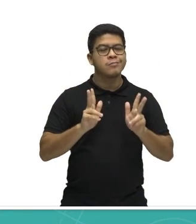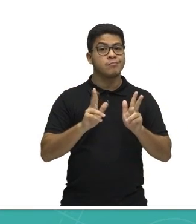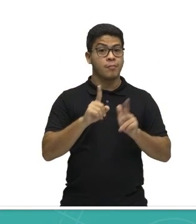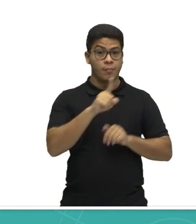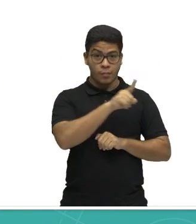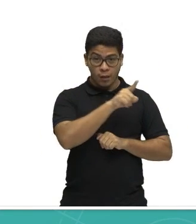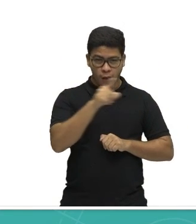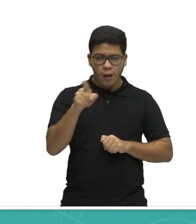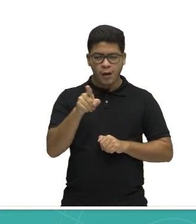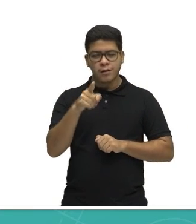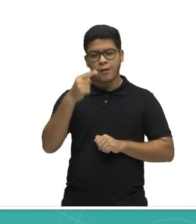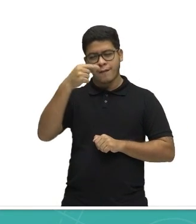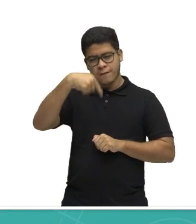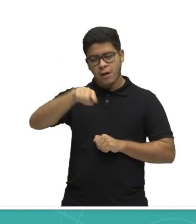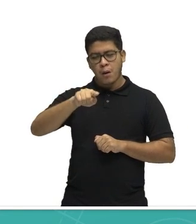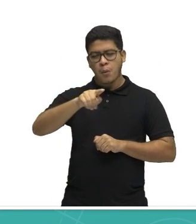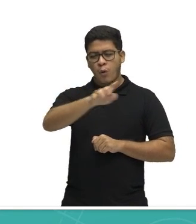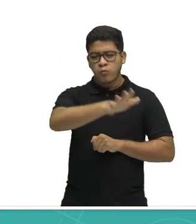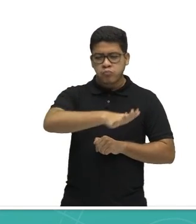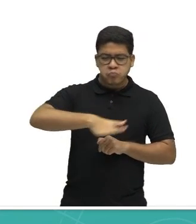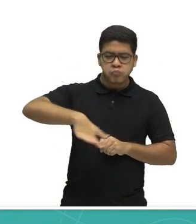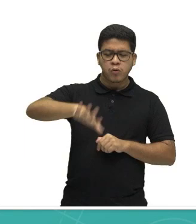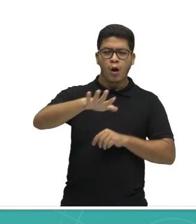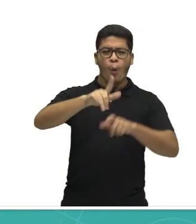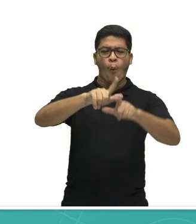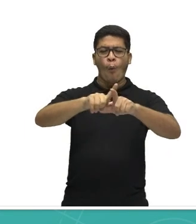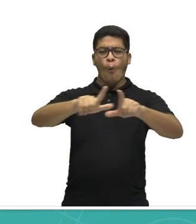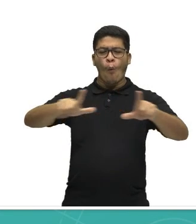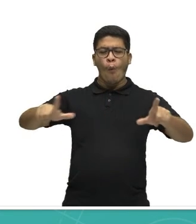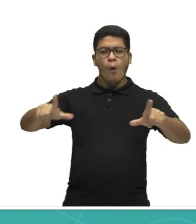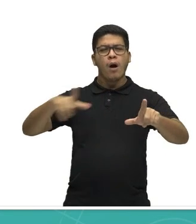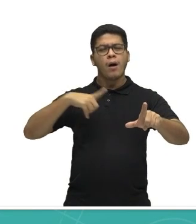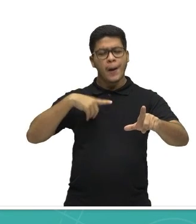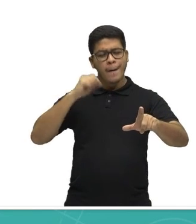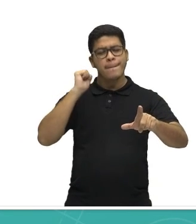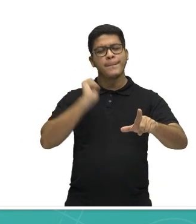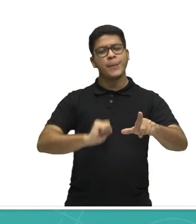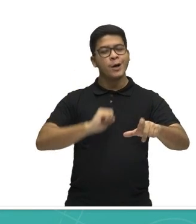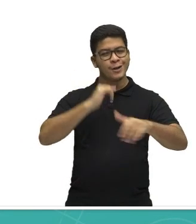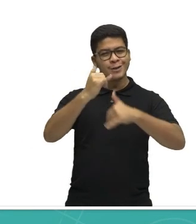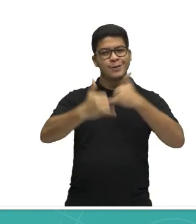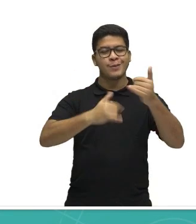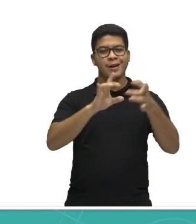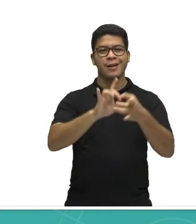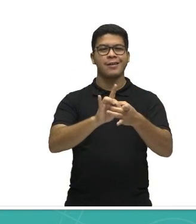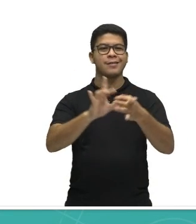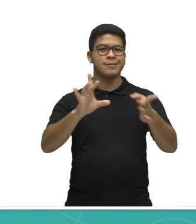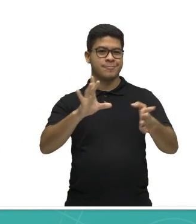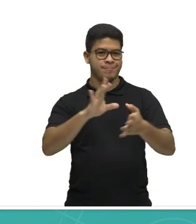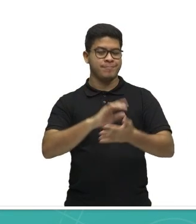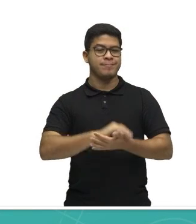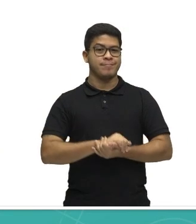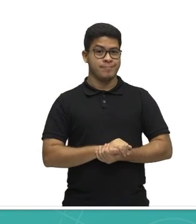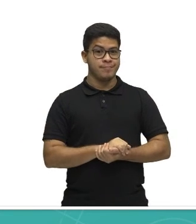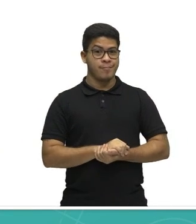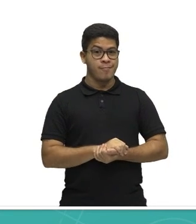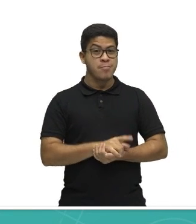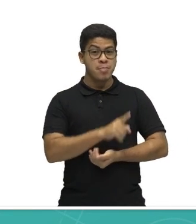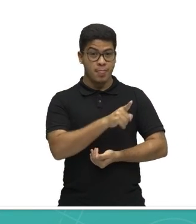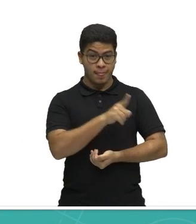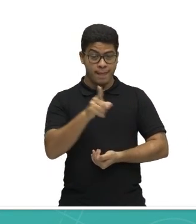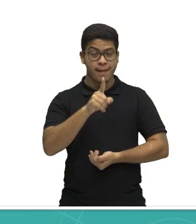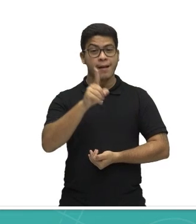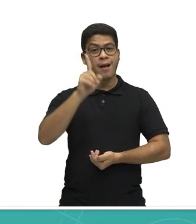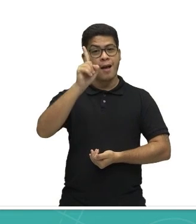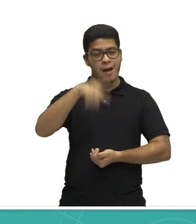pipa, vá para um campo, vá para um local distante da cidade, pode brincar à vontade, certo? Então, é a brincadeira mais